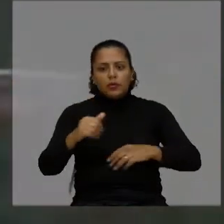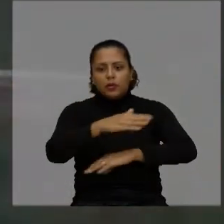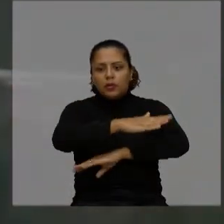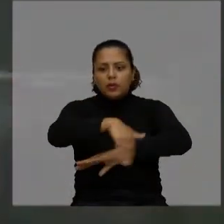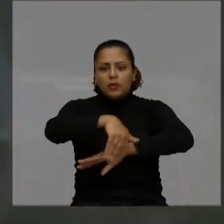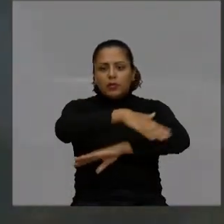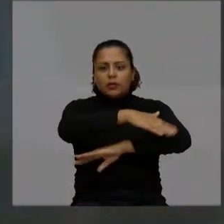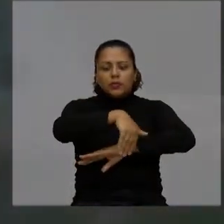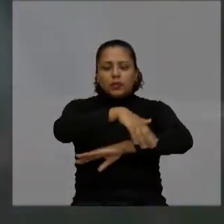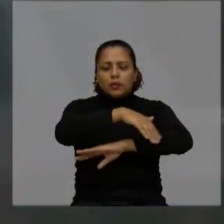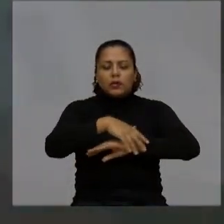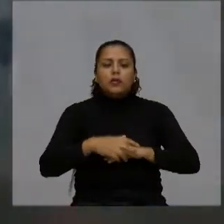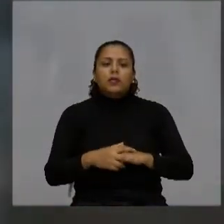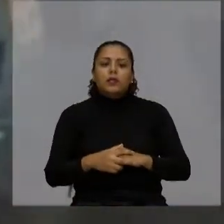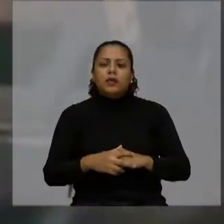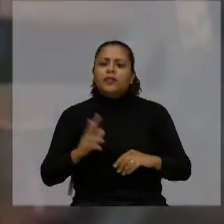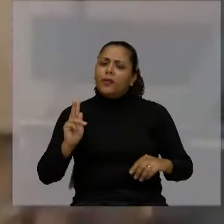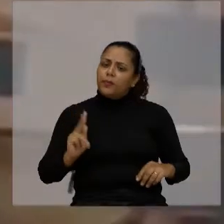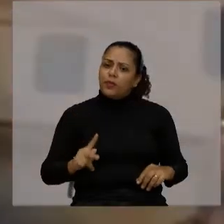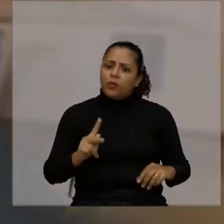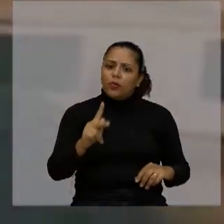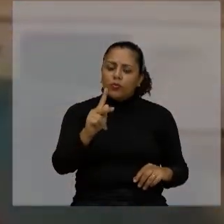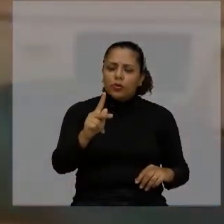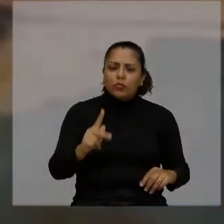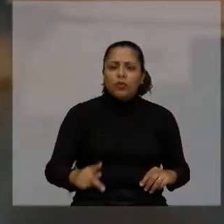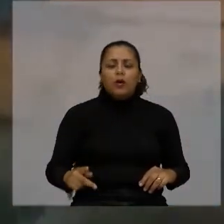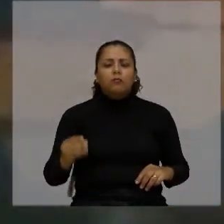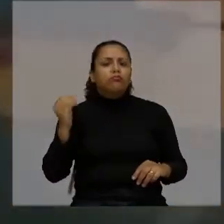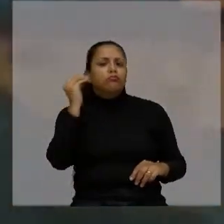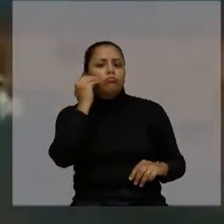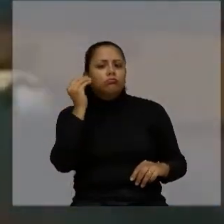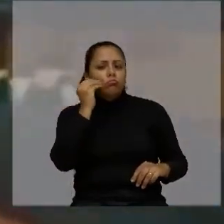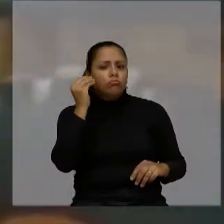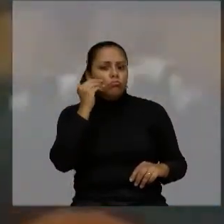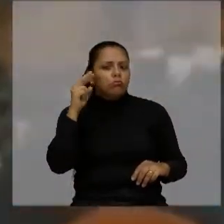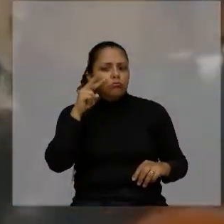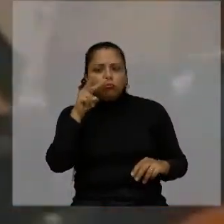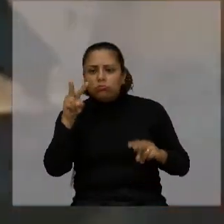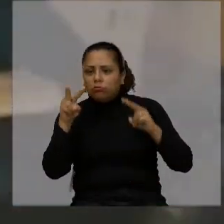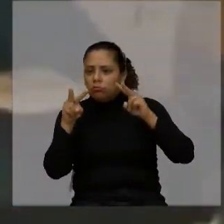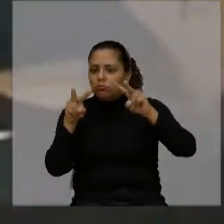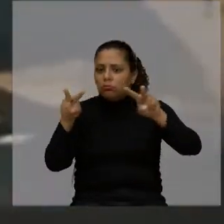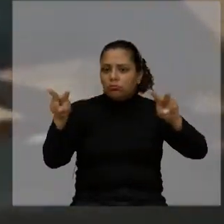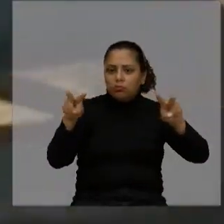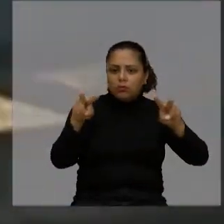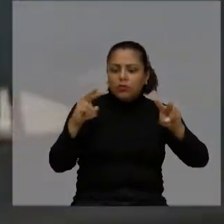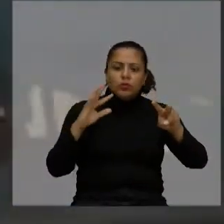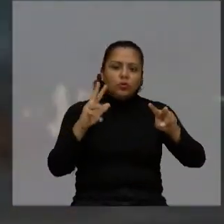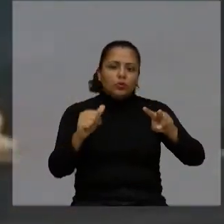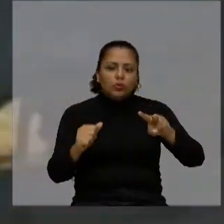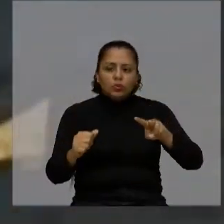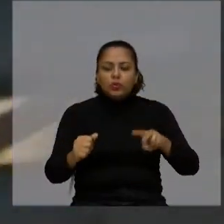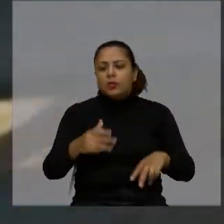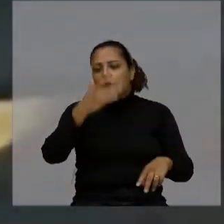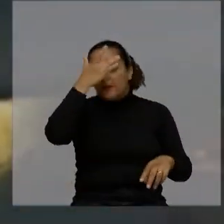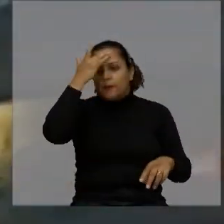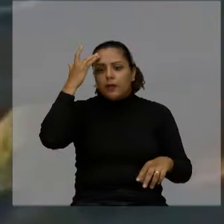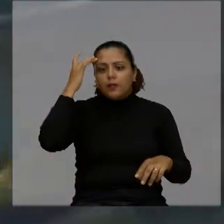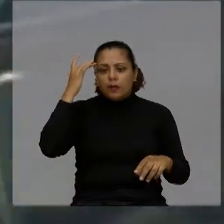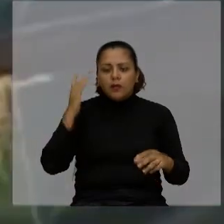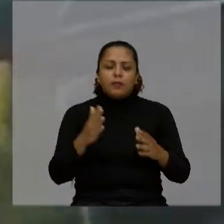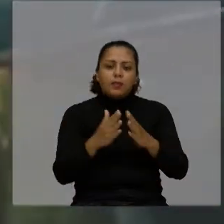vamos continuar acompanhando de perto as demandas da nossa comunidade e encaminhar para os